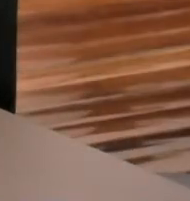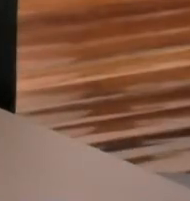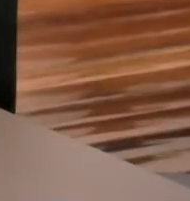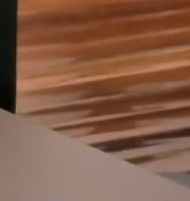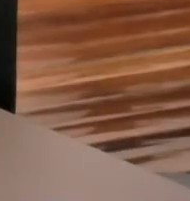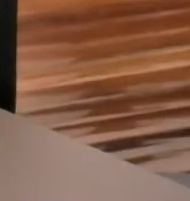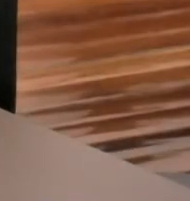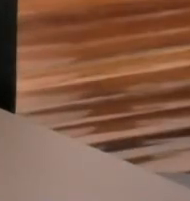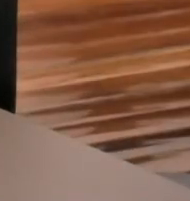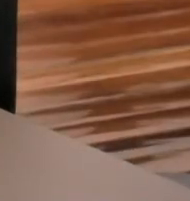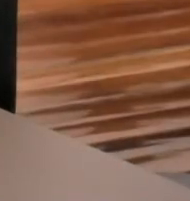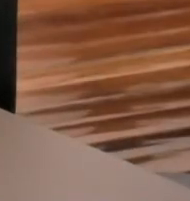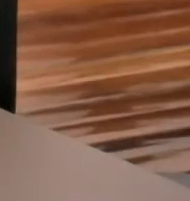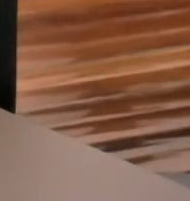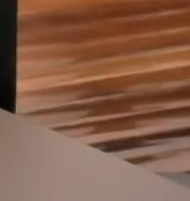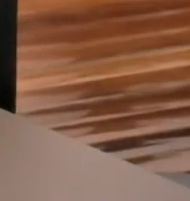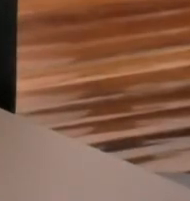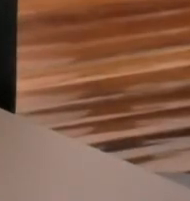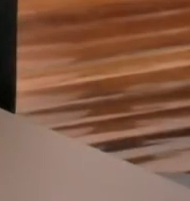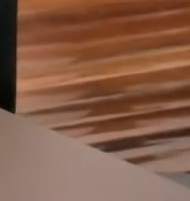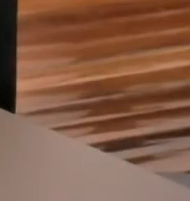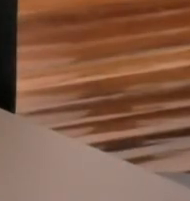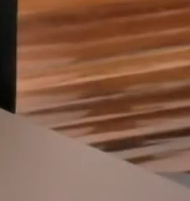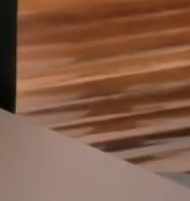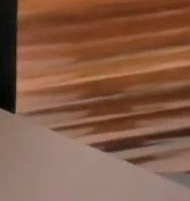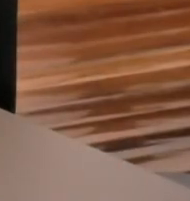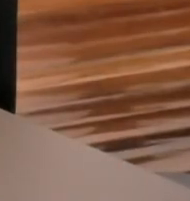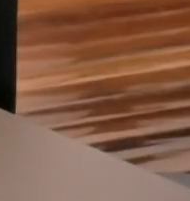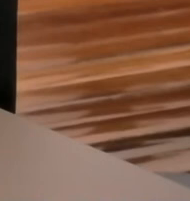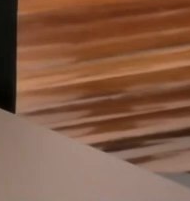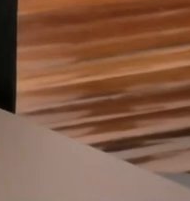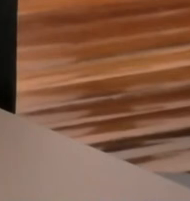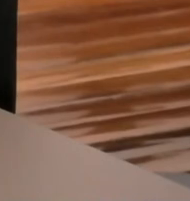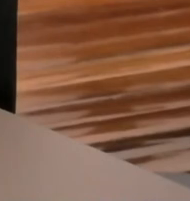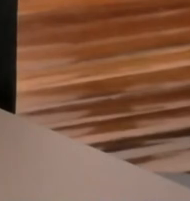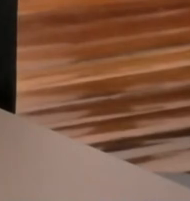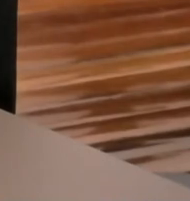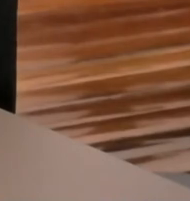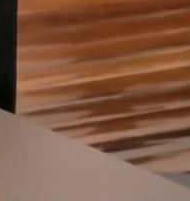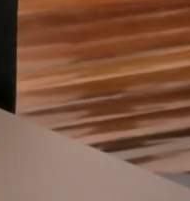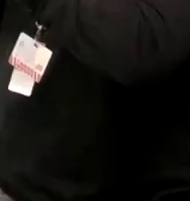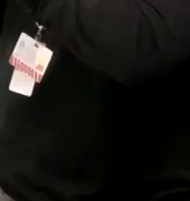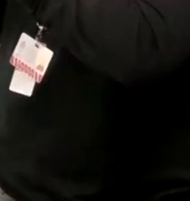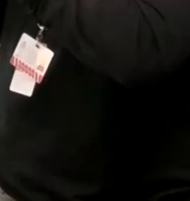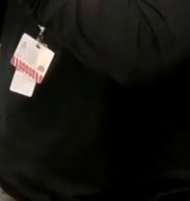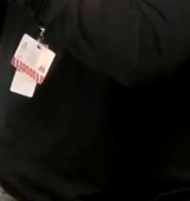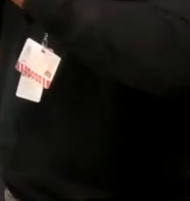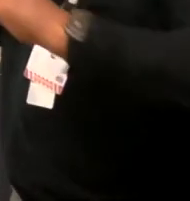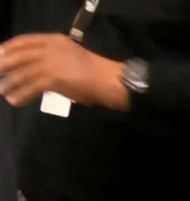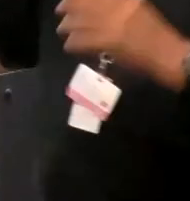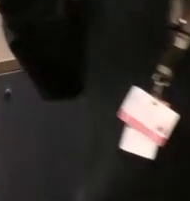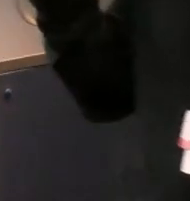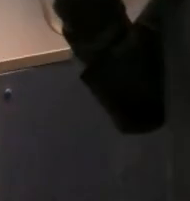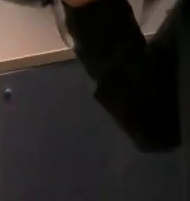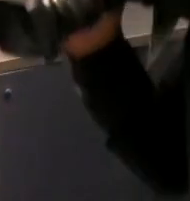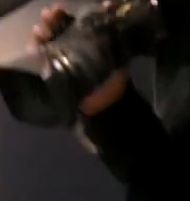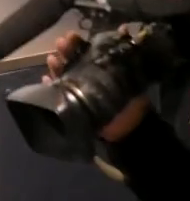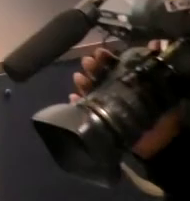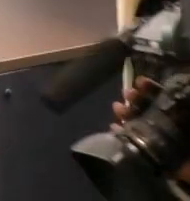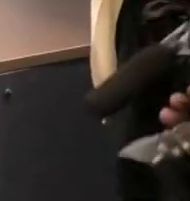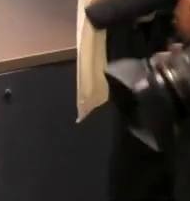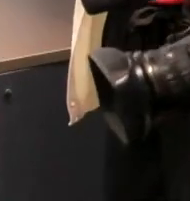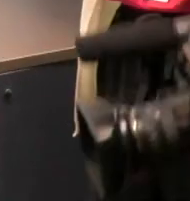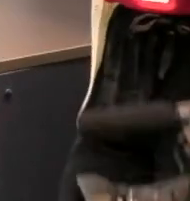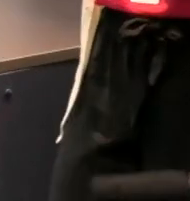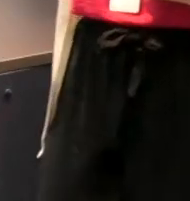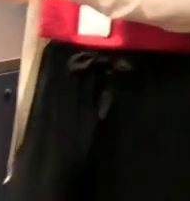cidade de Petrópolis merecia então muito obrigado da gravata Zap Oi Cássia que pediu para gente mandar um